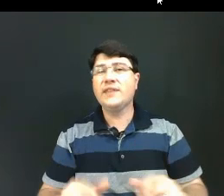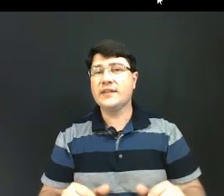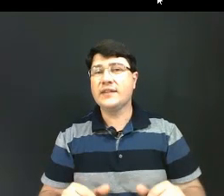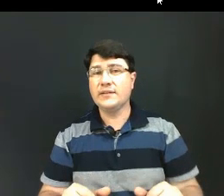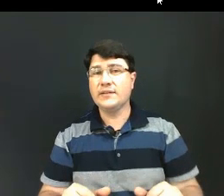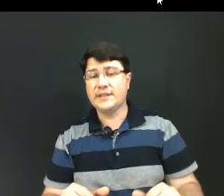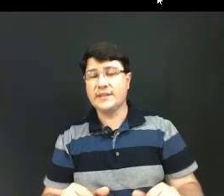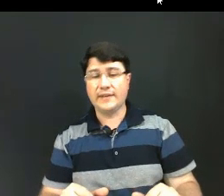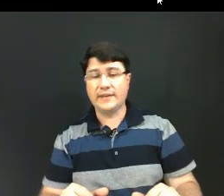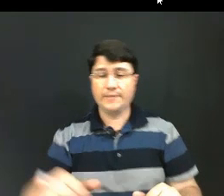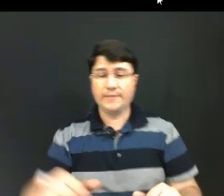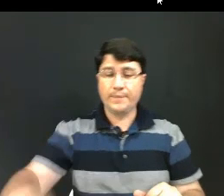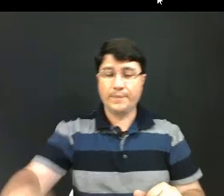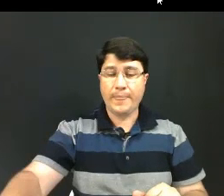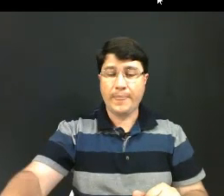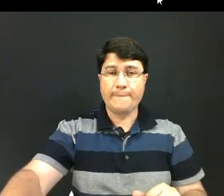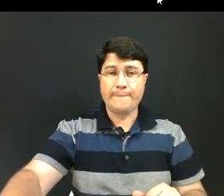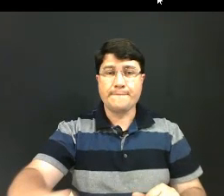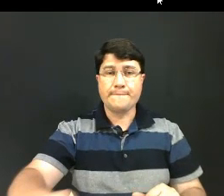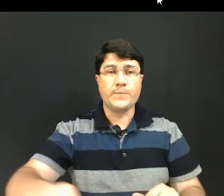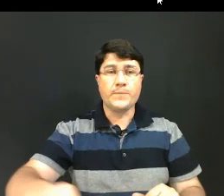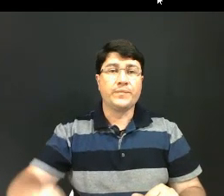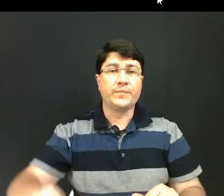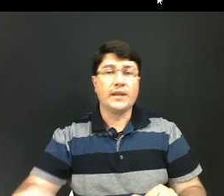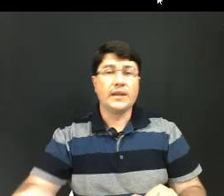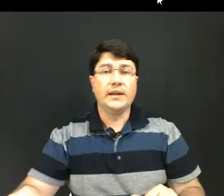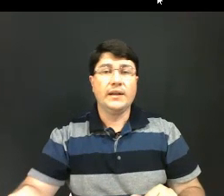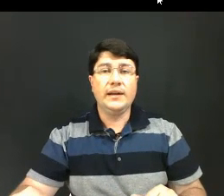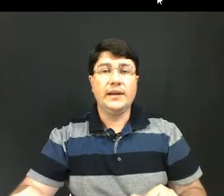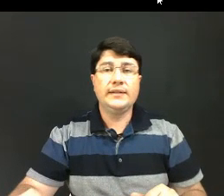esses significados na língua de sinais.